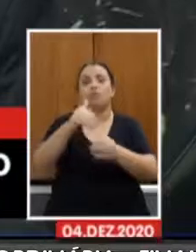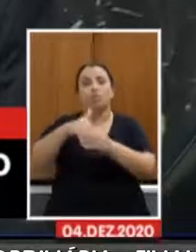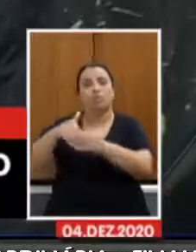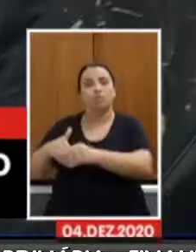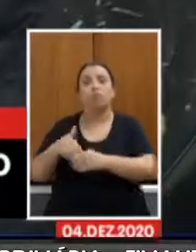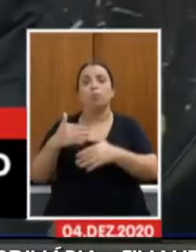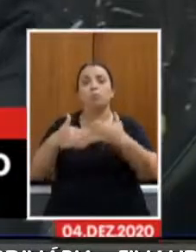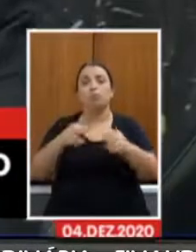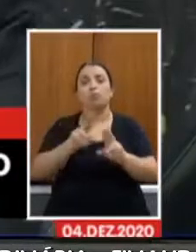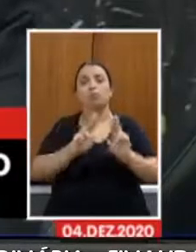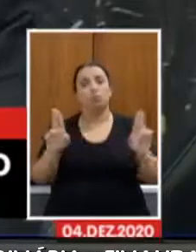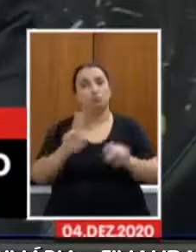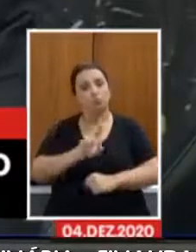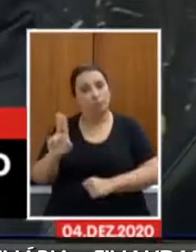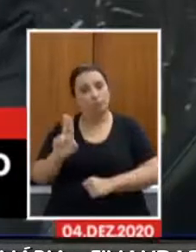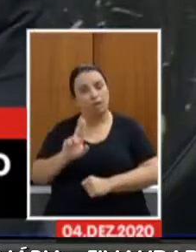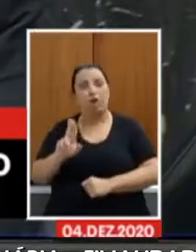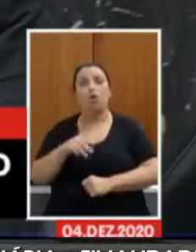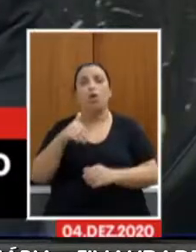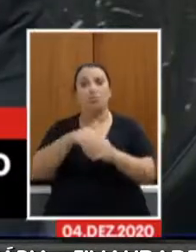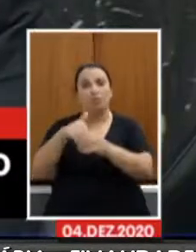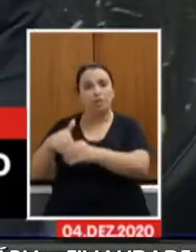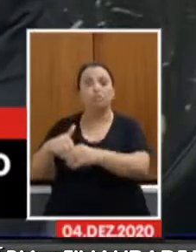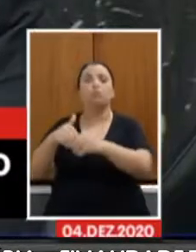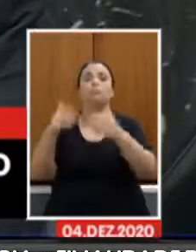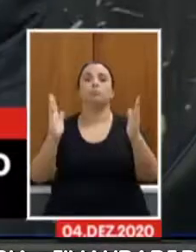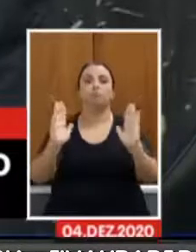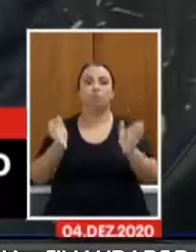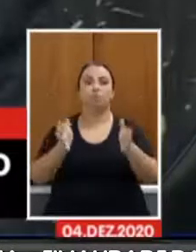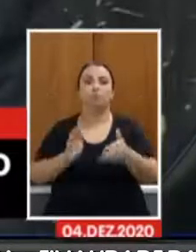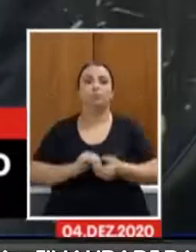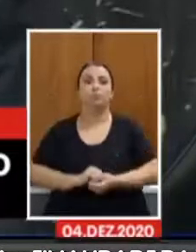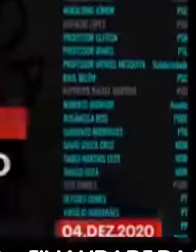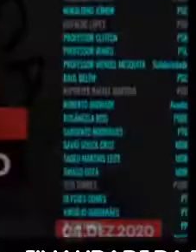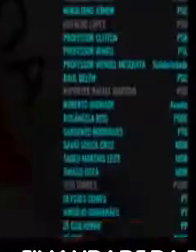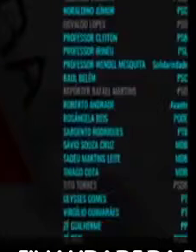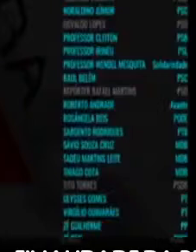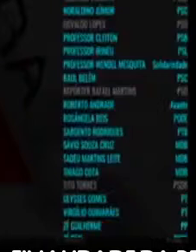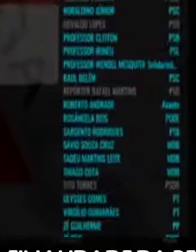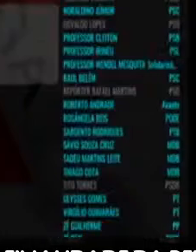nominal. Em votação, o projeto. Em votação.